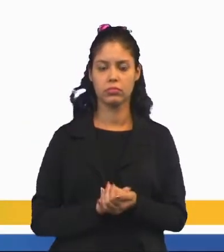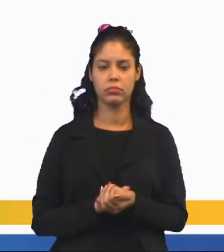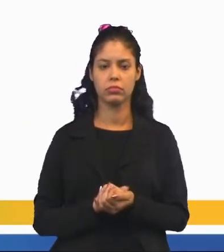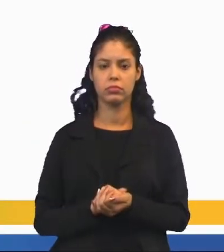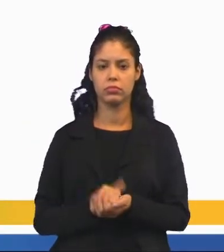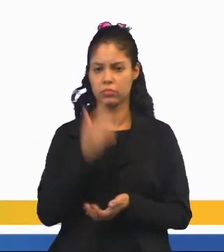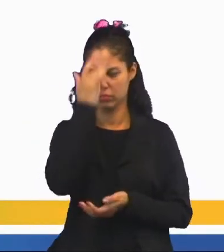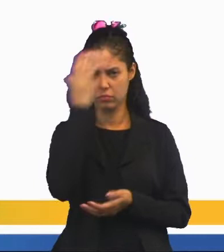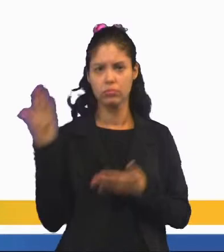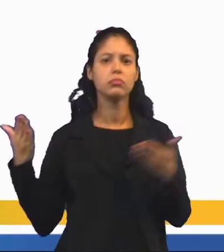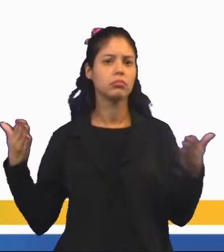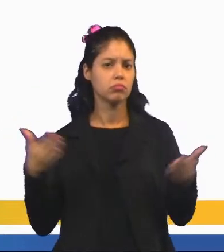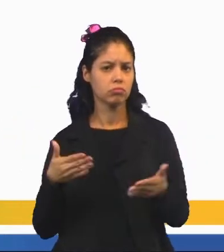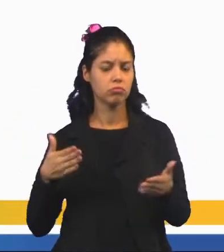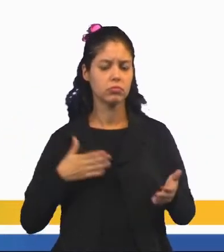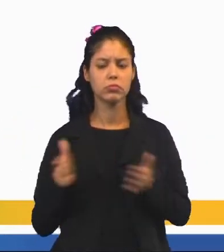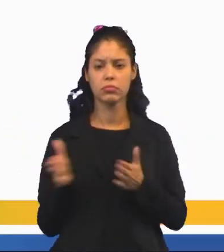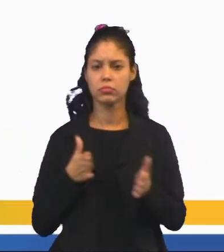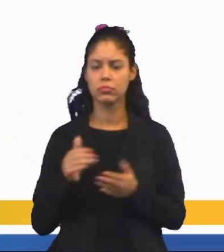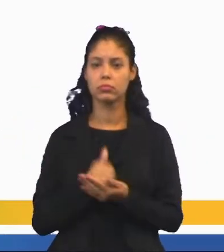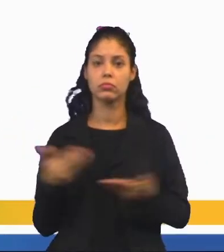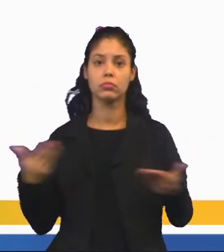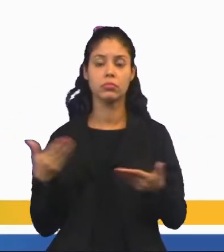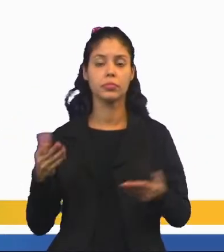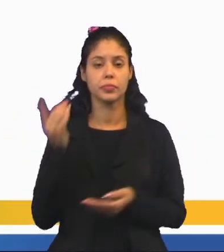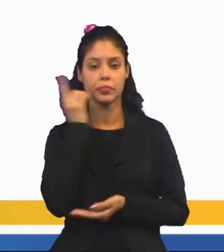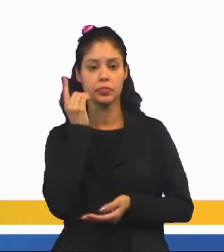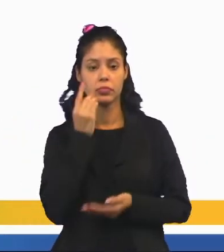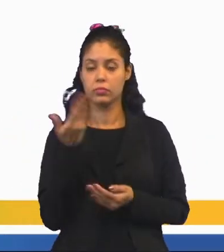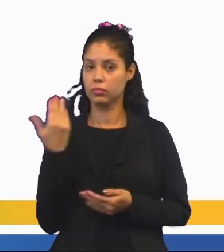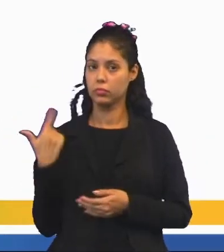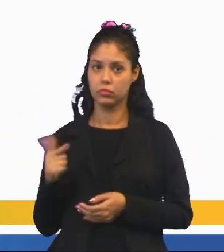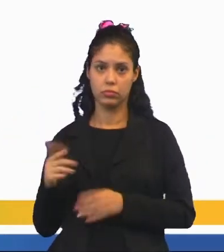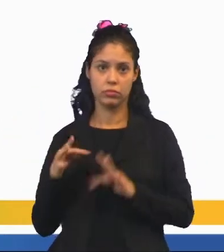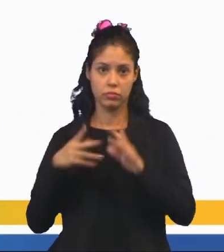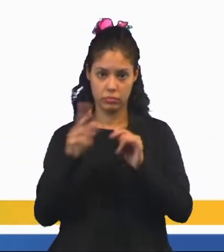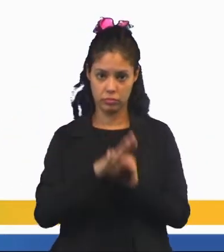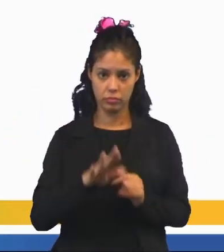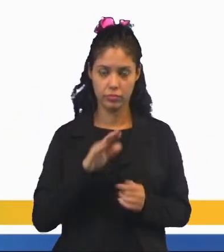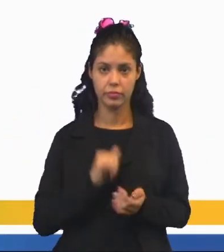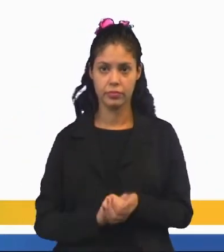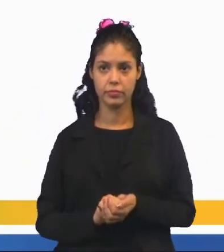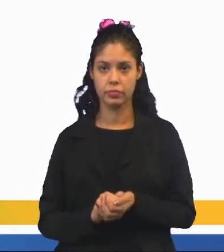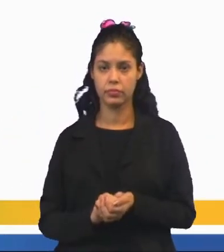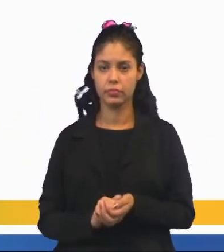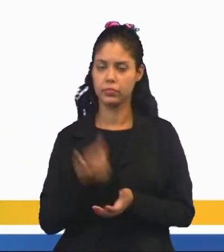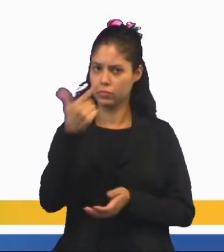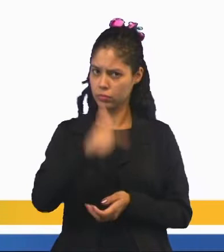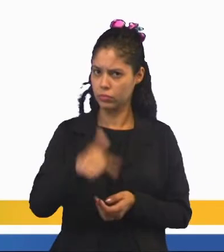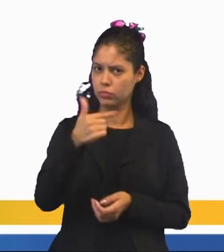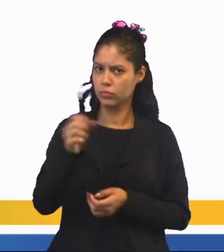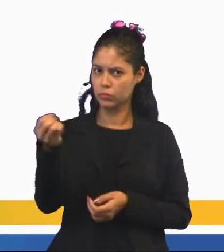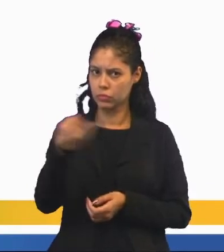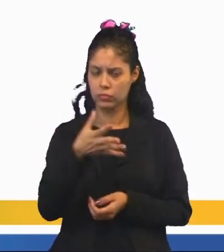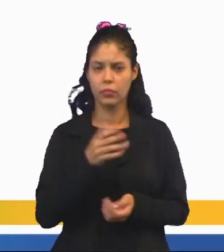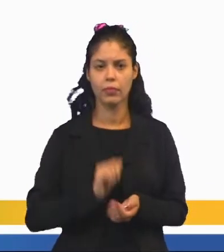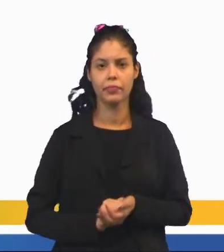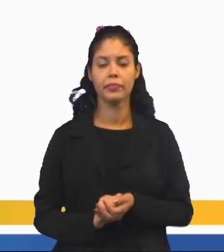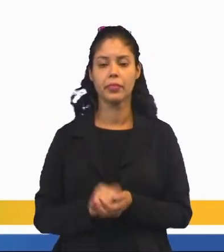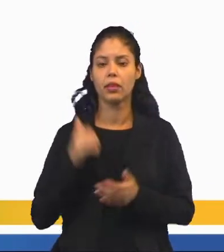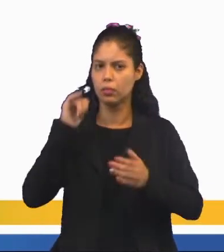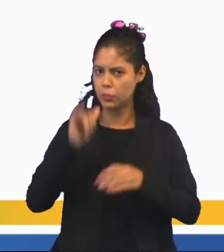de mais fácil acesso, ou seja, hoje em dia, né, antes não tinha tudo isso, então tudo era reutilizado,